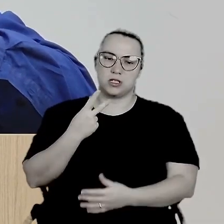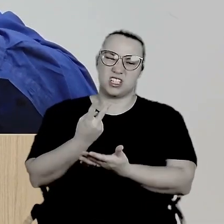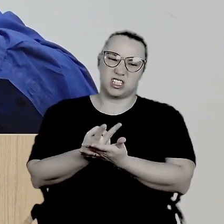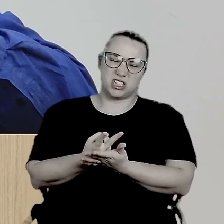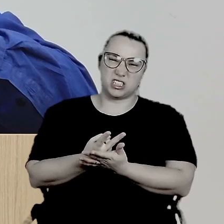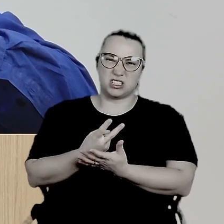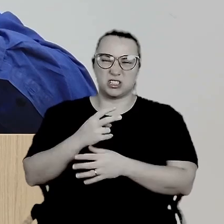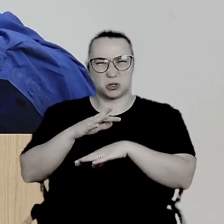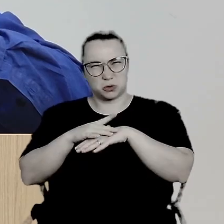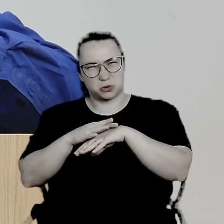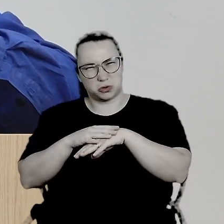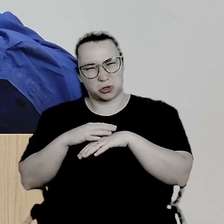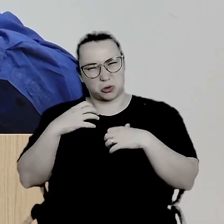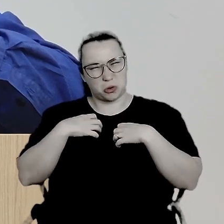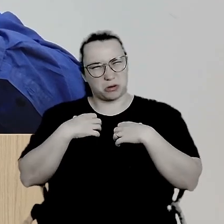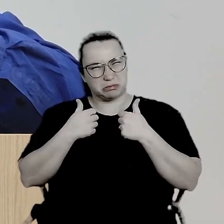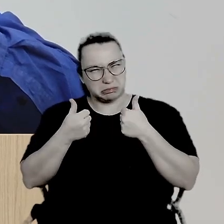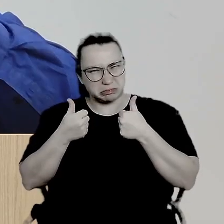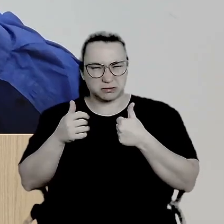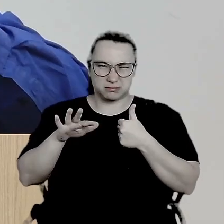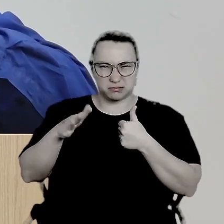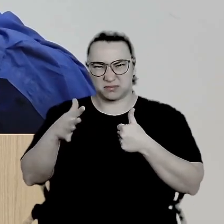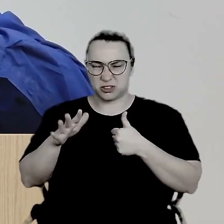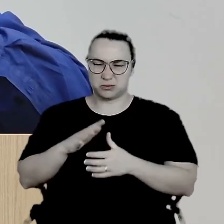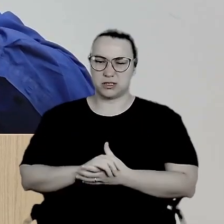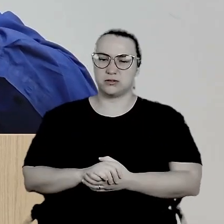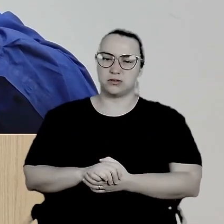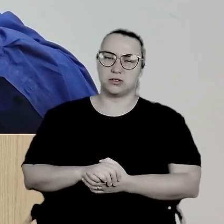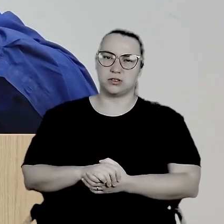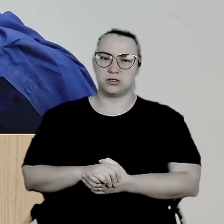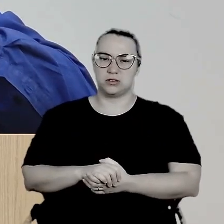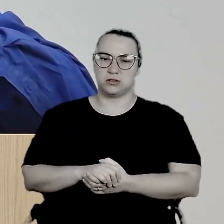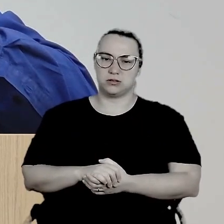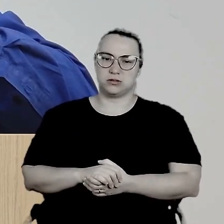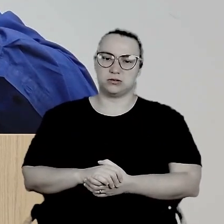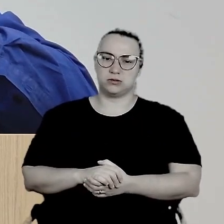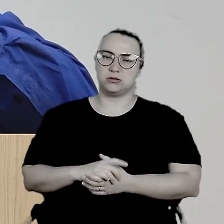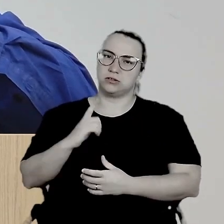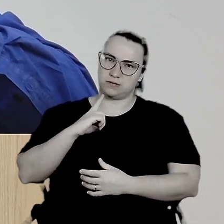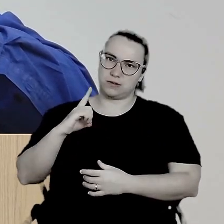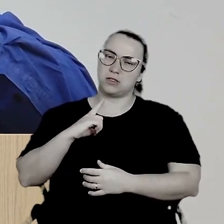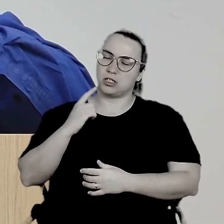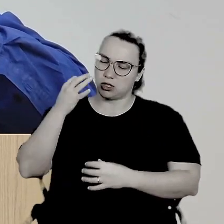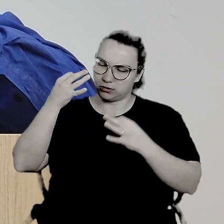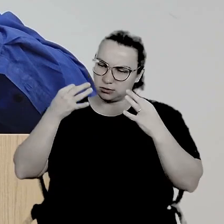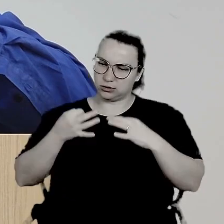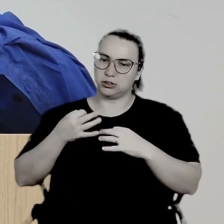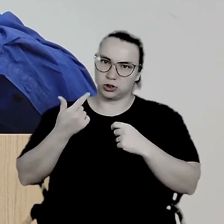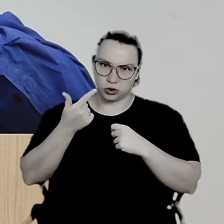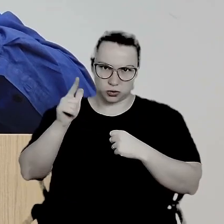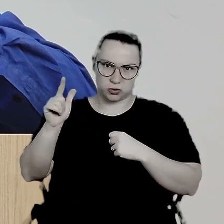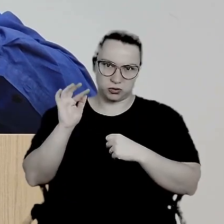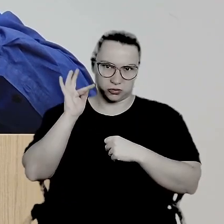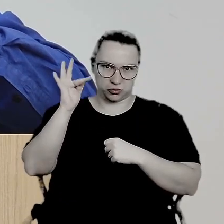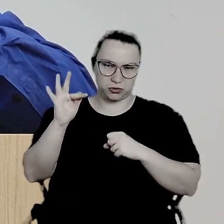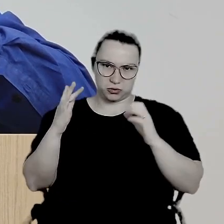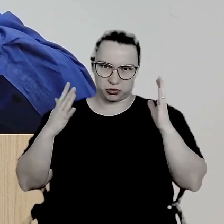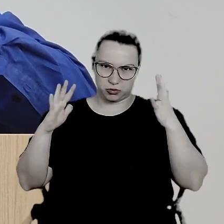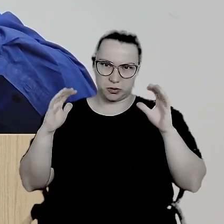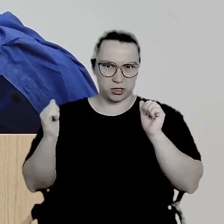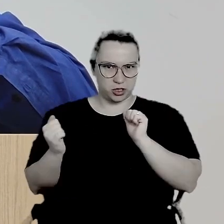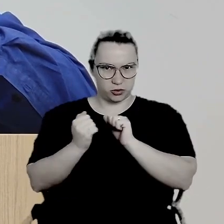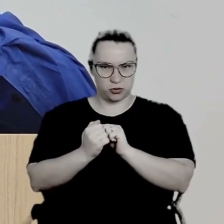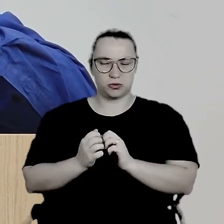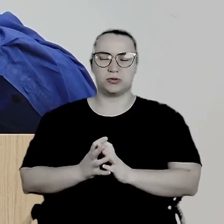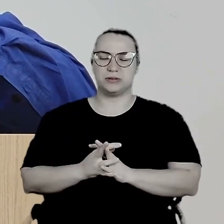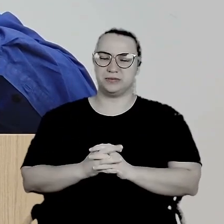legal. E, então, com certeza terá outras oportunidades brilhantes para nós comemorarmos junto.